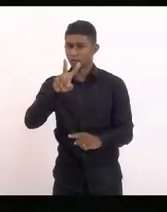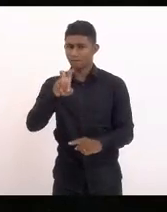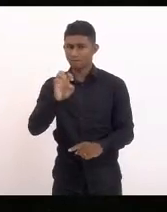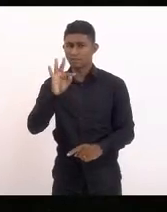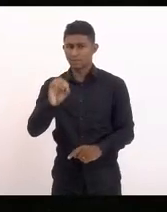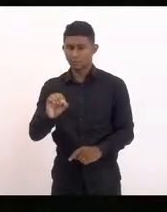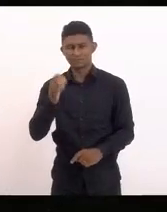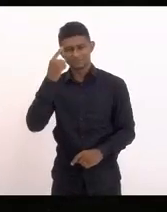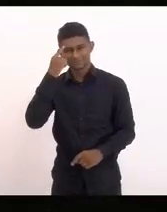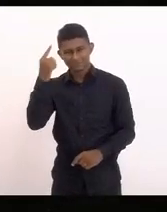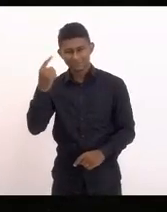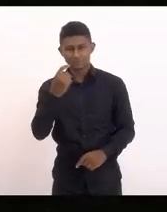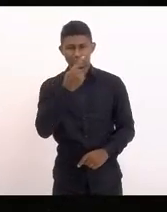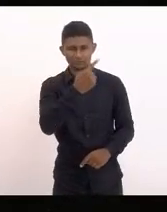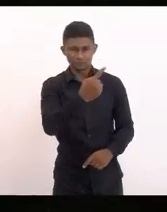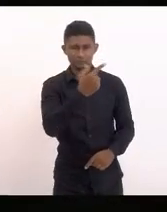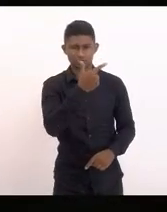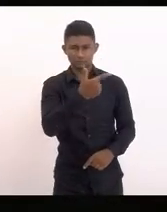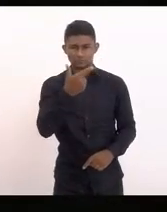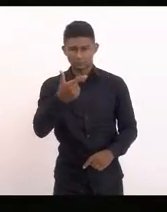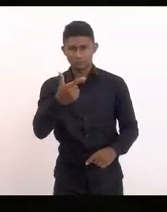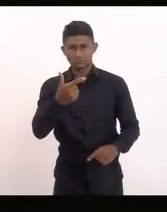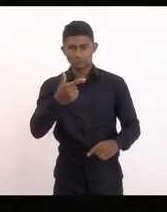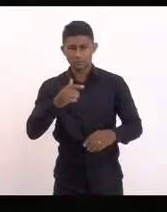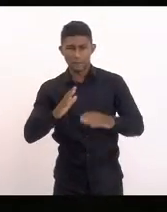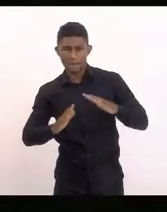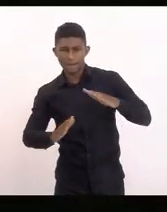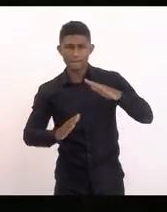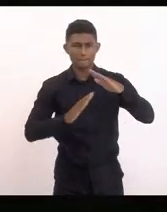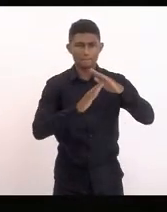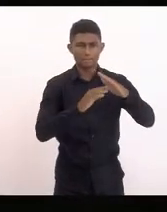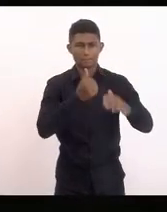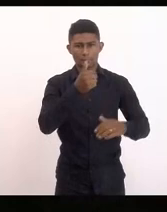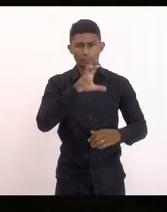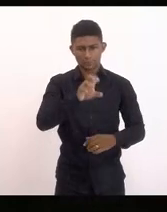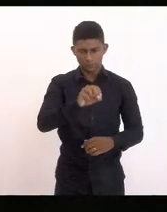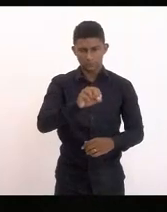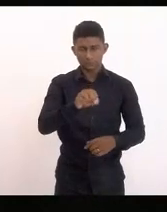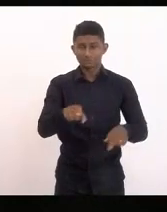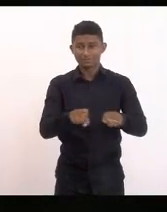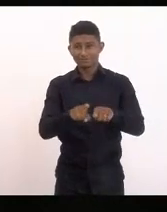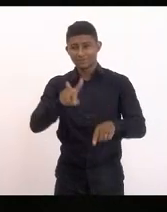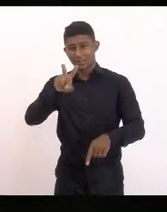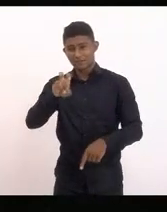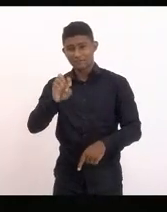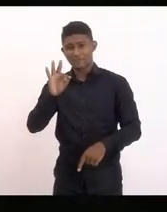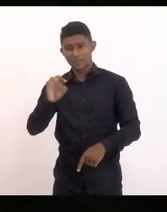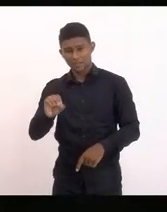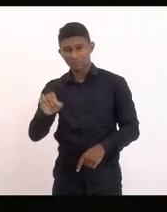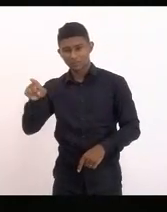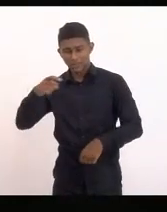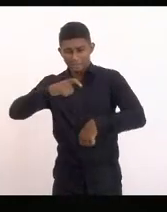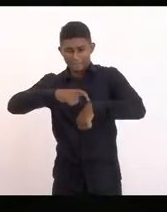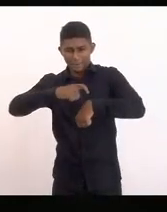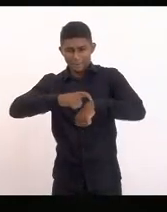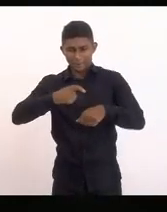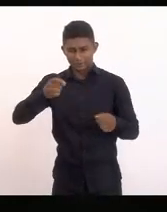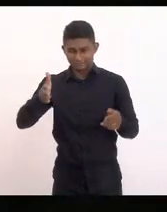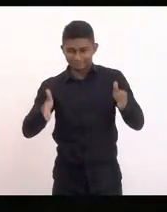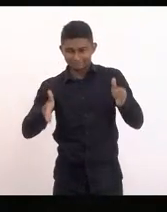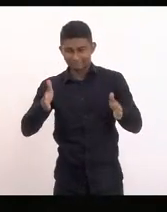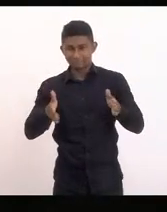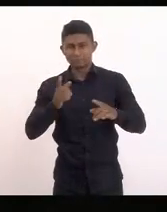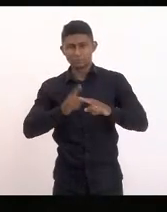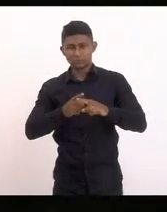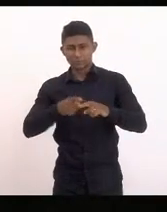de 122 para 150, como também vetou o prazo de escalonamento, que, na apresentação dada